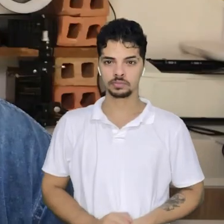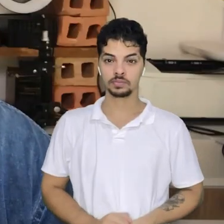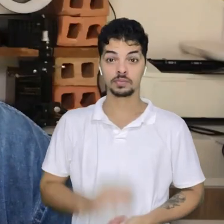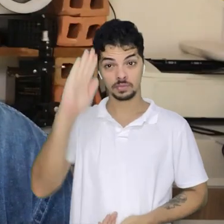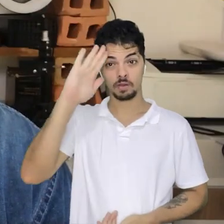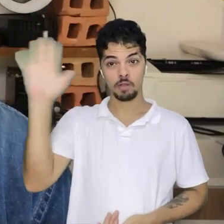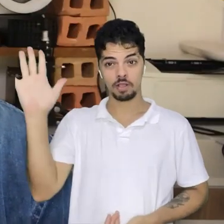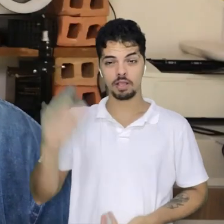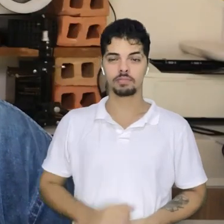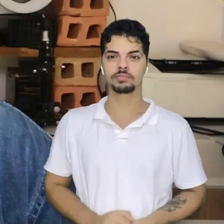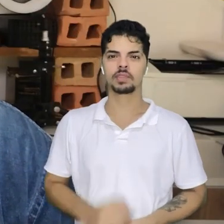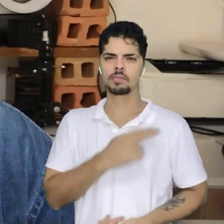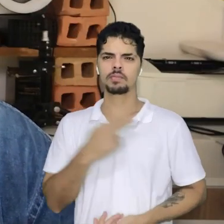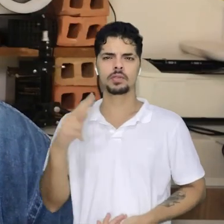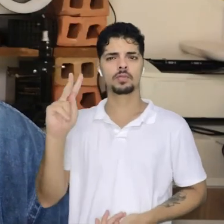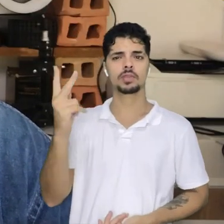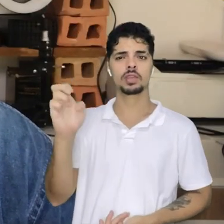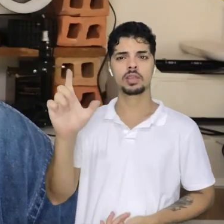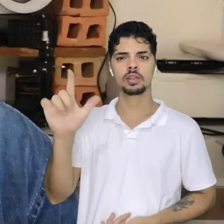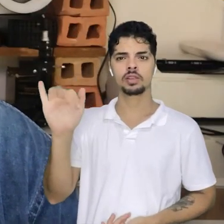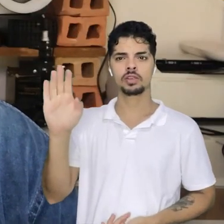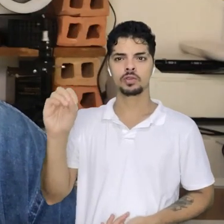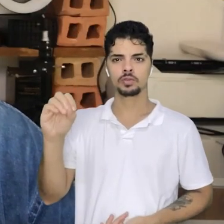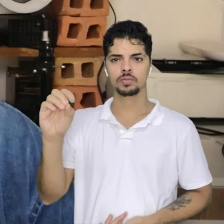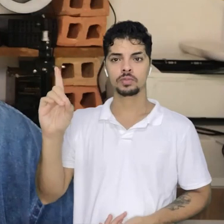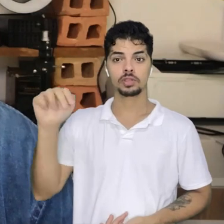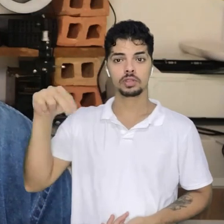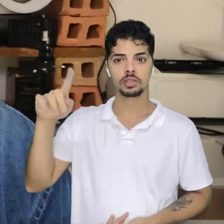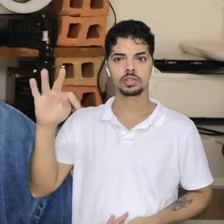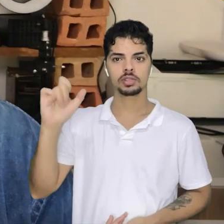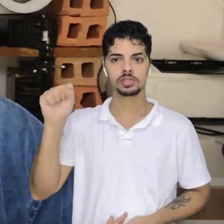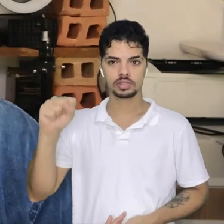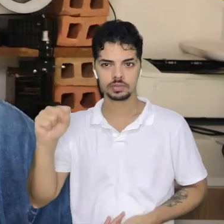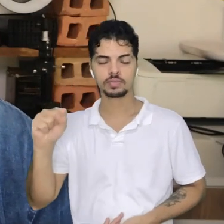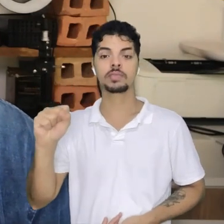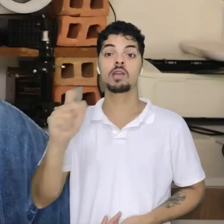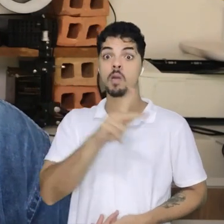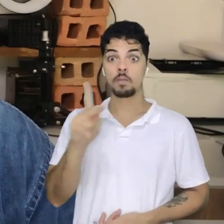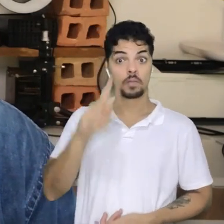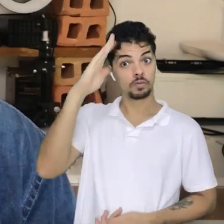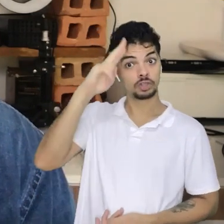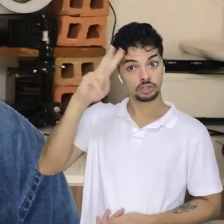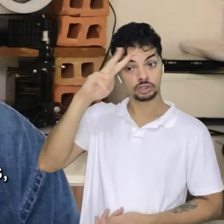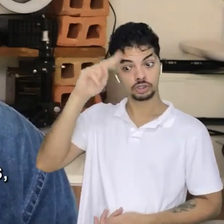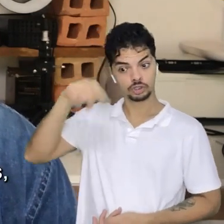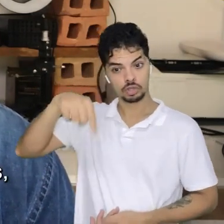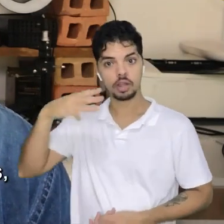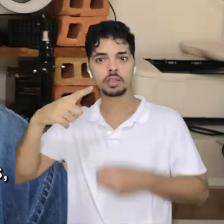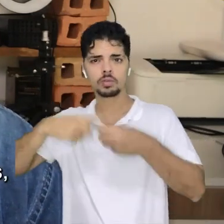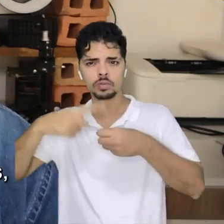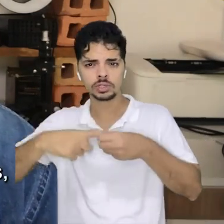Olá eu me chamo Hélio Dantas e sou professor de história atuando na rede pública Municipal